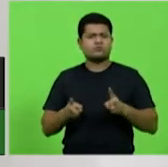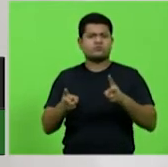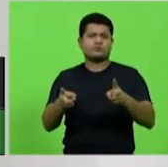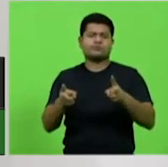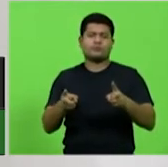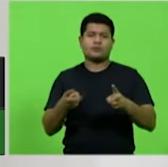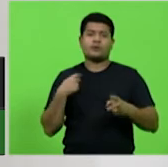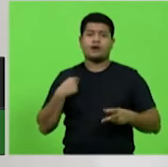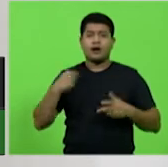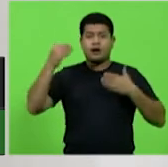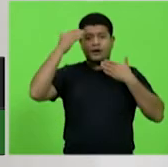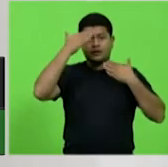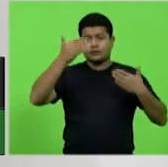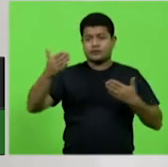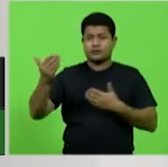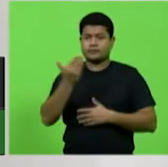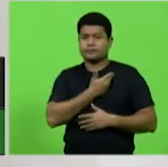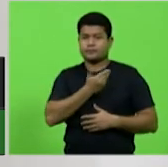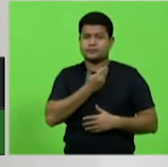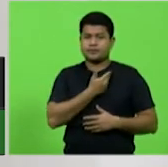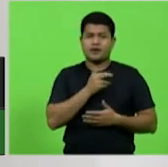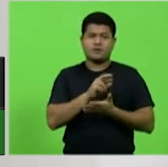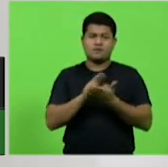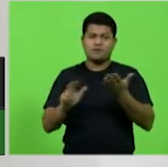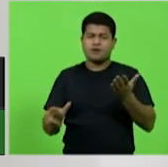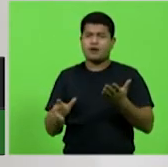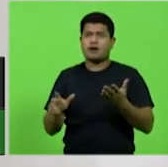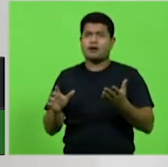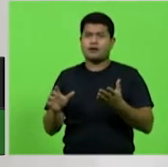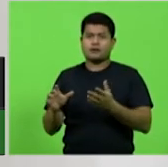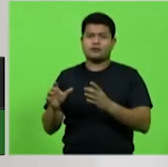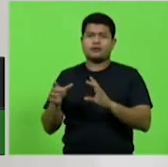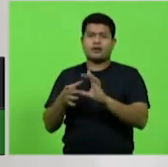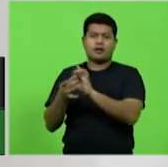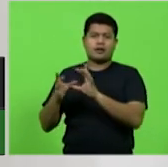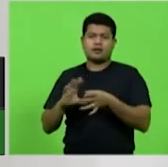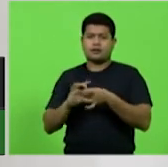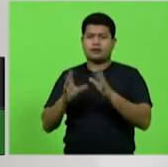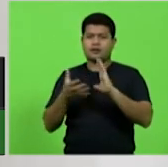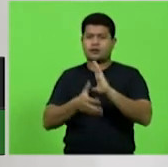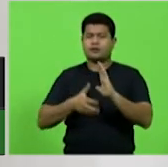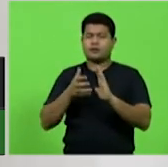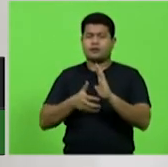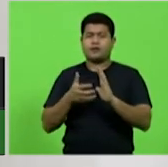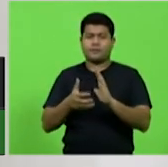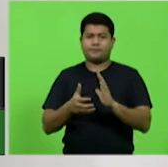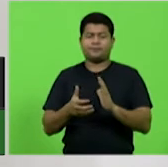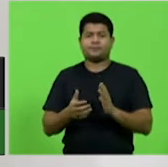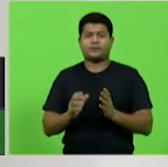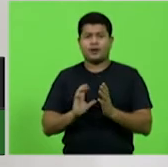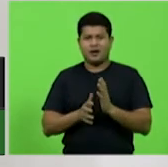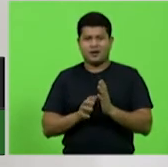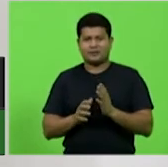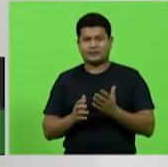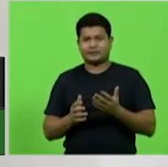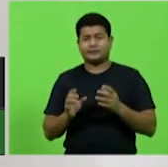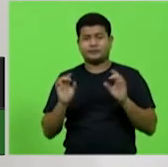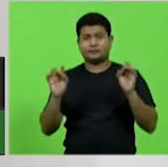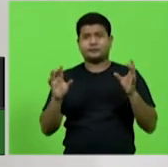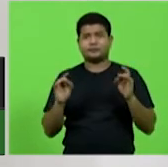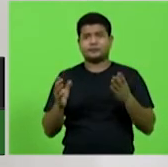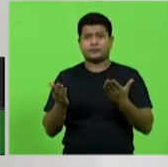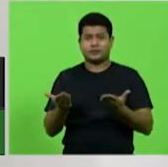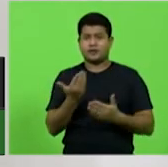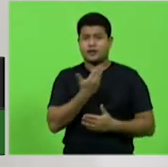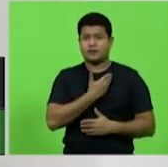Agradeço aos amigos das mais diversas correntes partidárias e aqui, de modo especial, aos meus